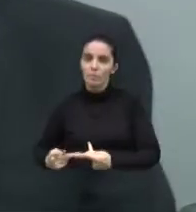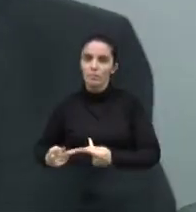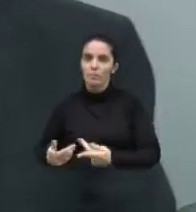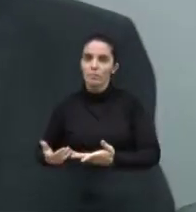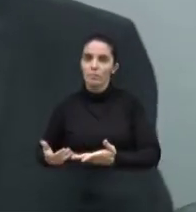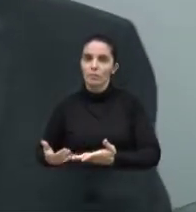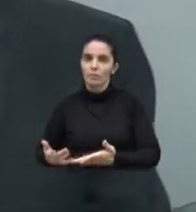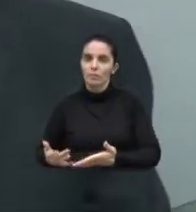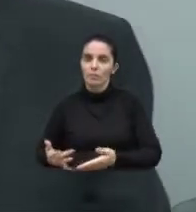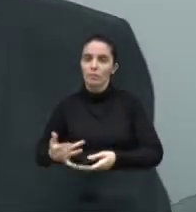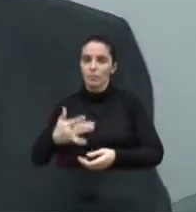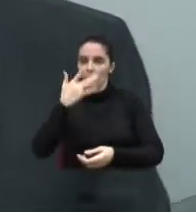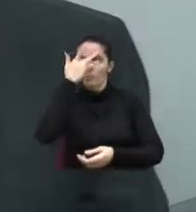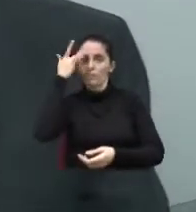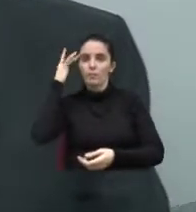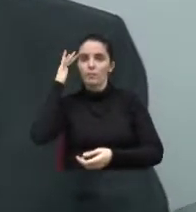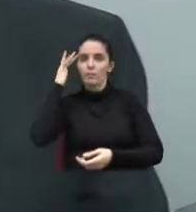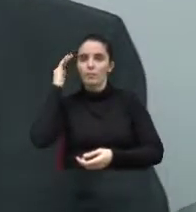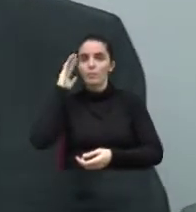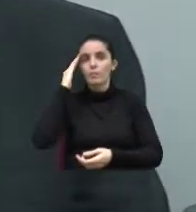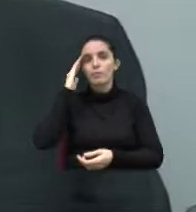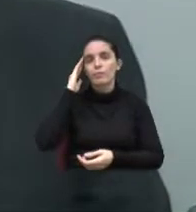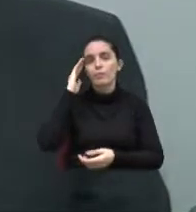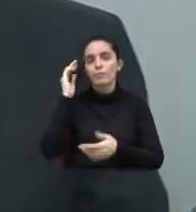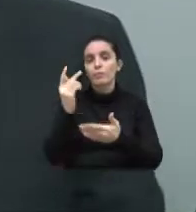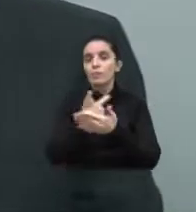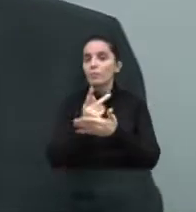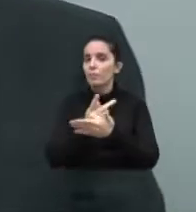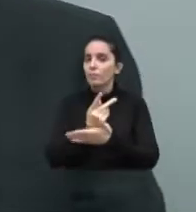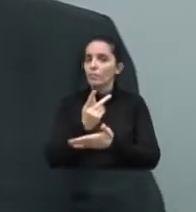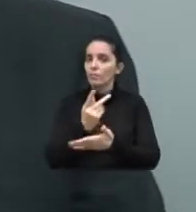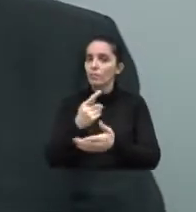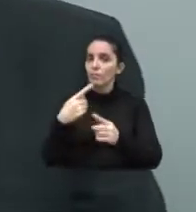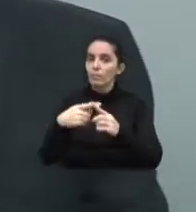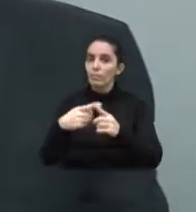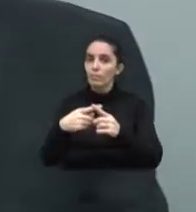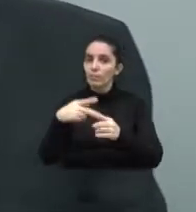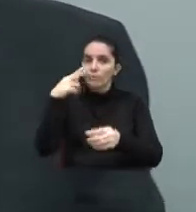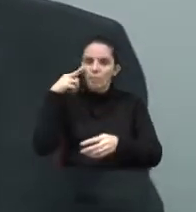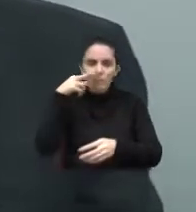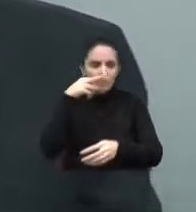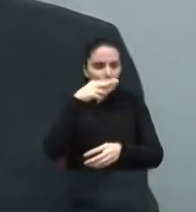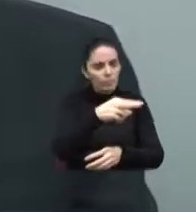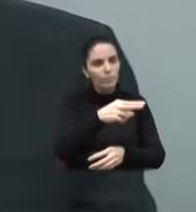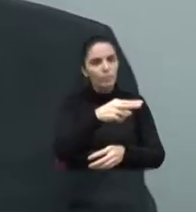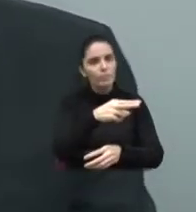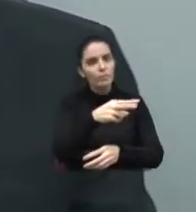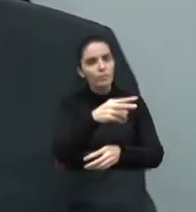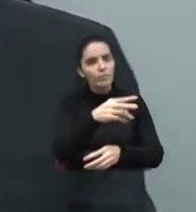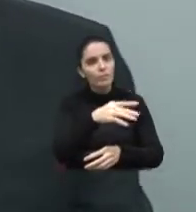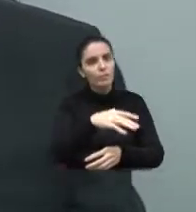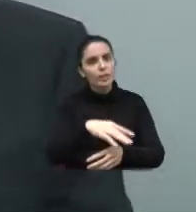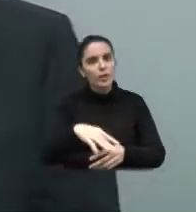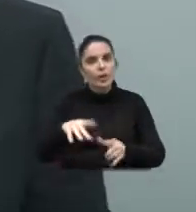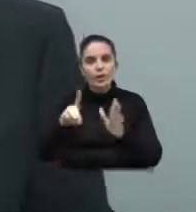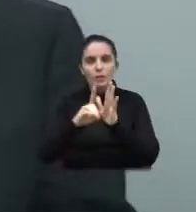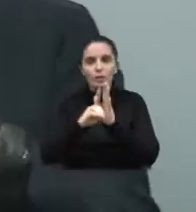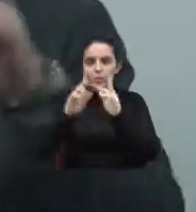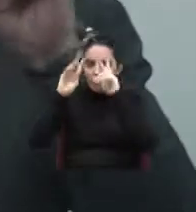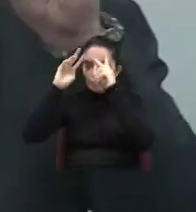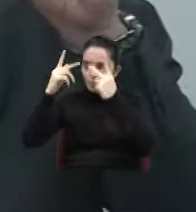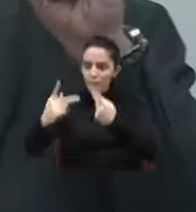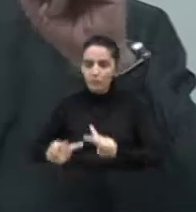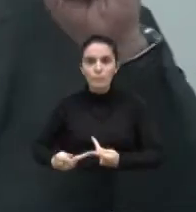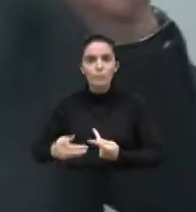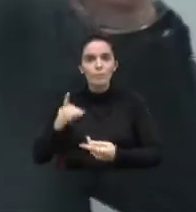entendidos de forma errada. Porque quando você vê, vereadora Érica, é só atendendo as pessoas do bem, aquelas que